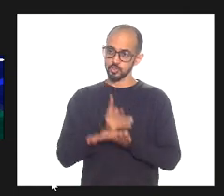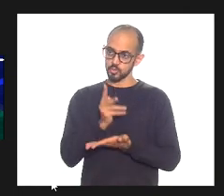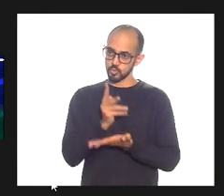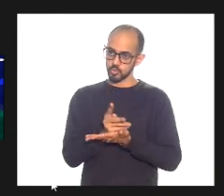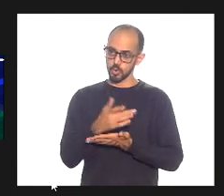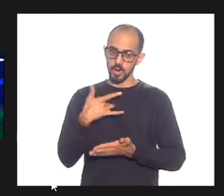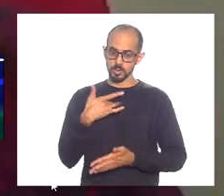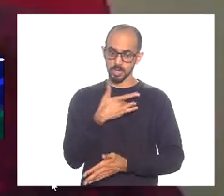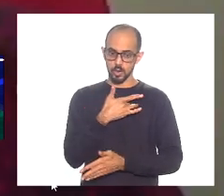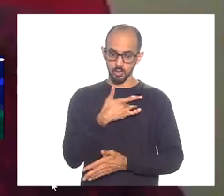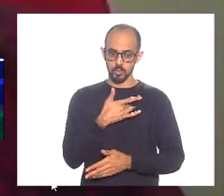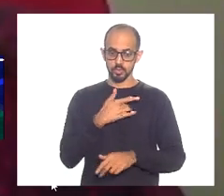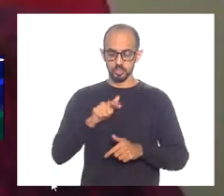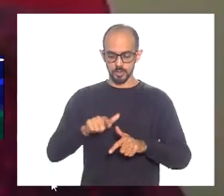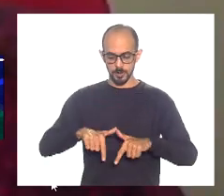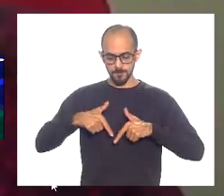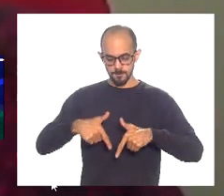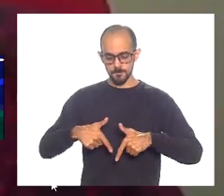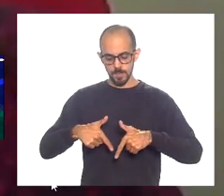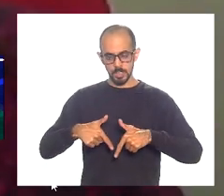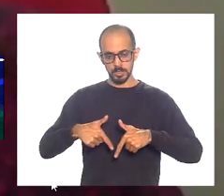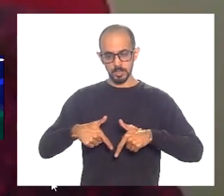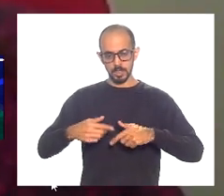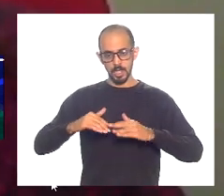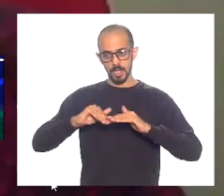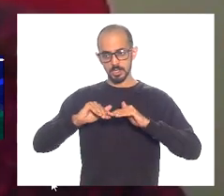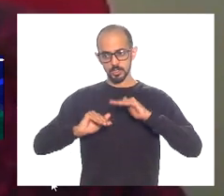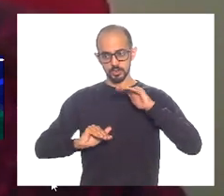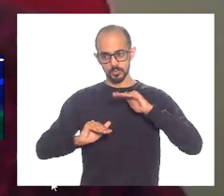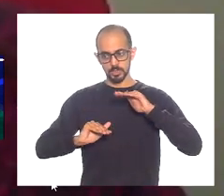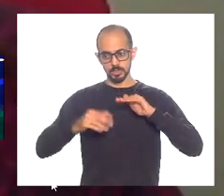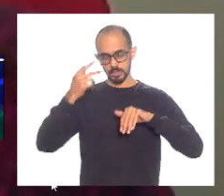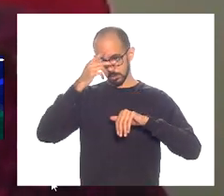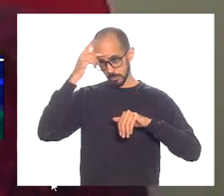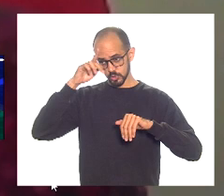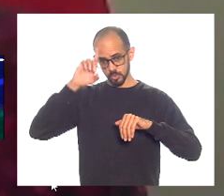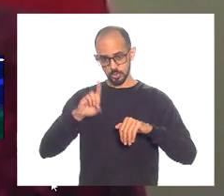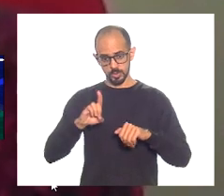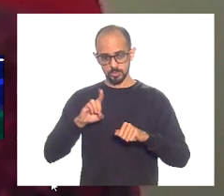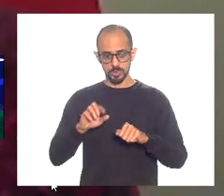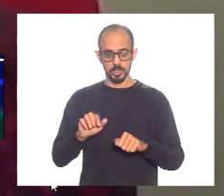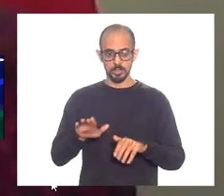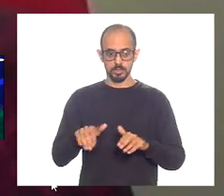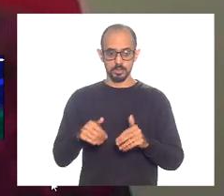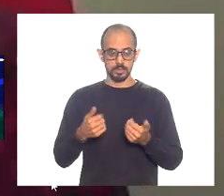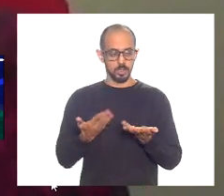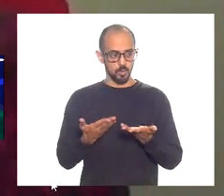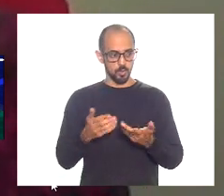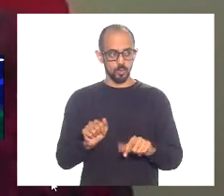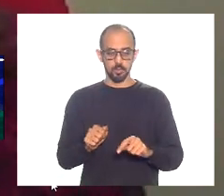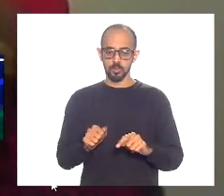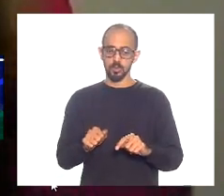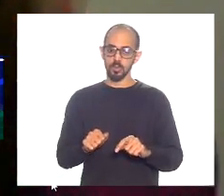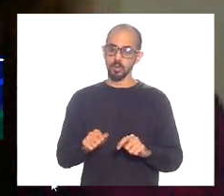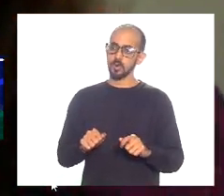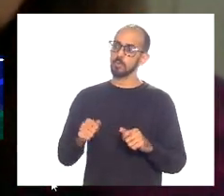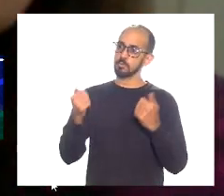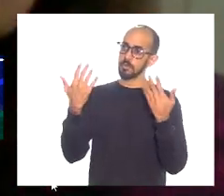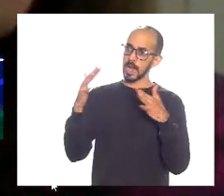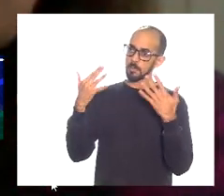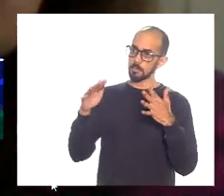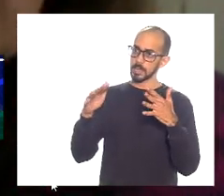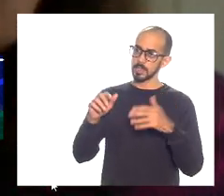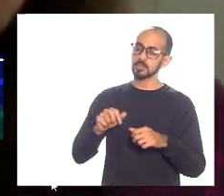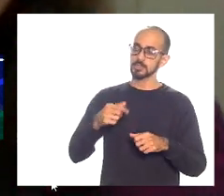saúde e enfrentar desigualdades que sofrem os portadores de deficiência. Então, elogiando a iniciativa dos autores, o meu